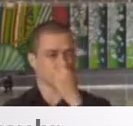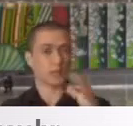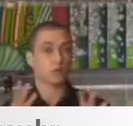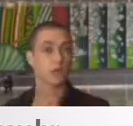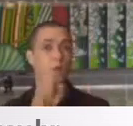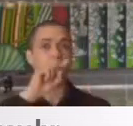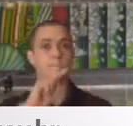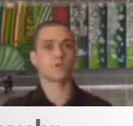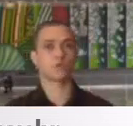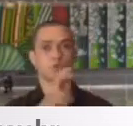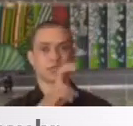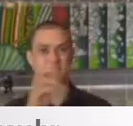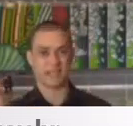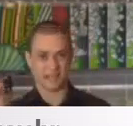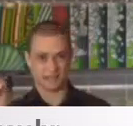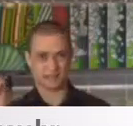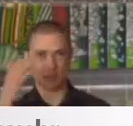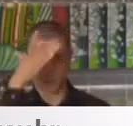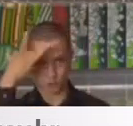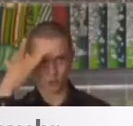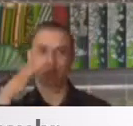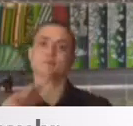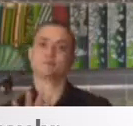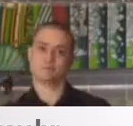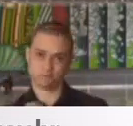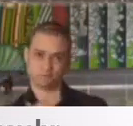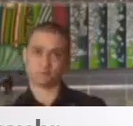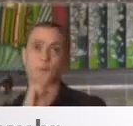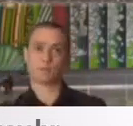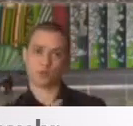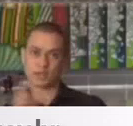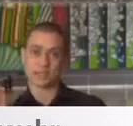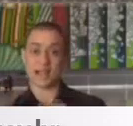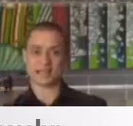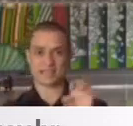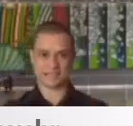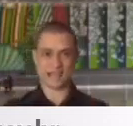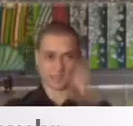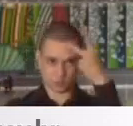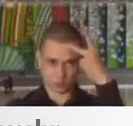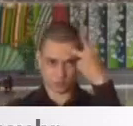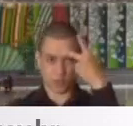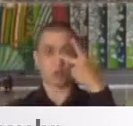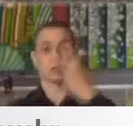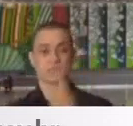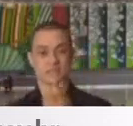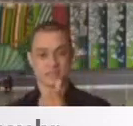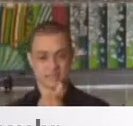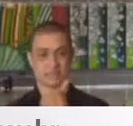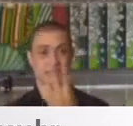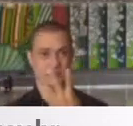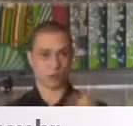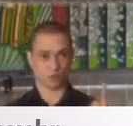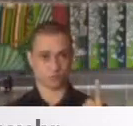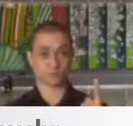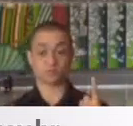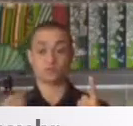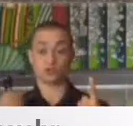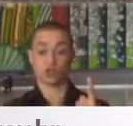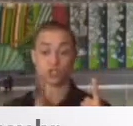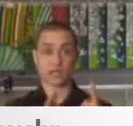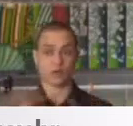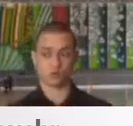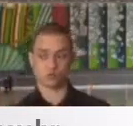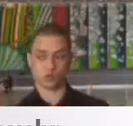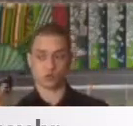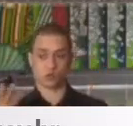1.500 contaminados e, no estado de São Paulo, 631. Nós estamos no sétimo dia